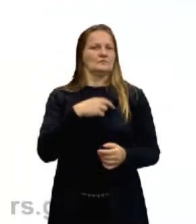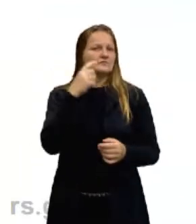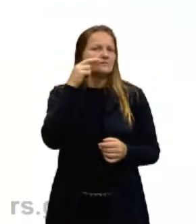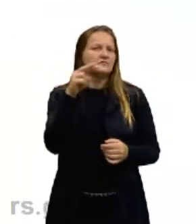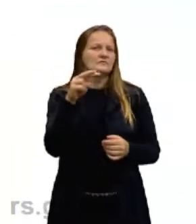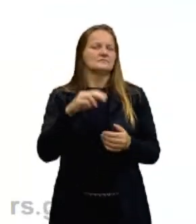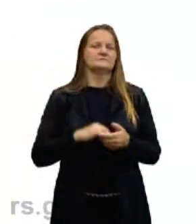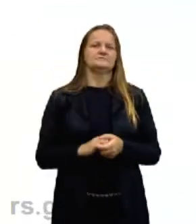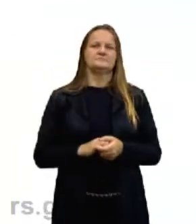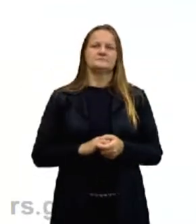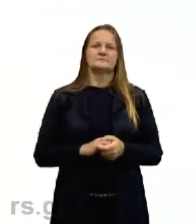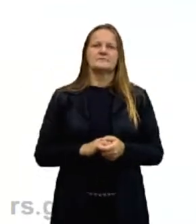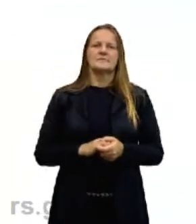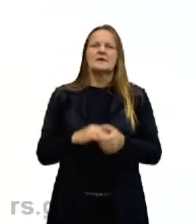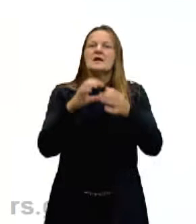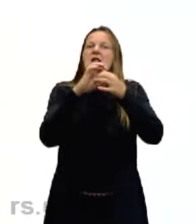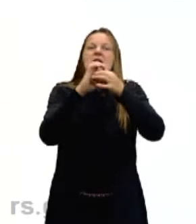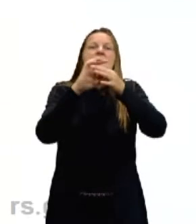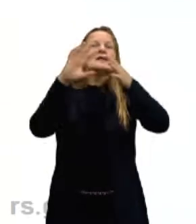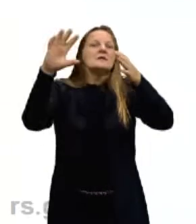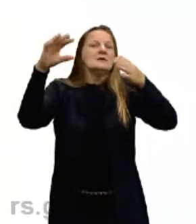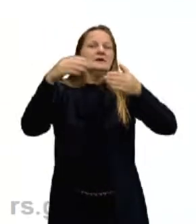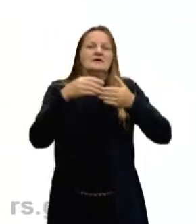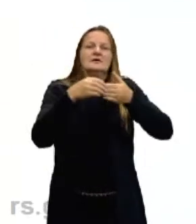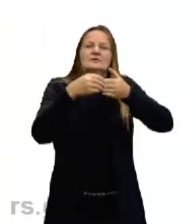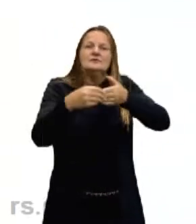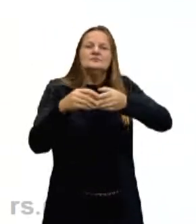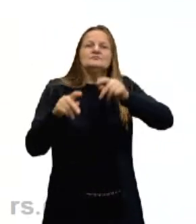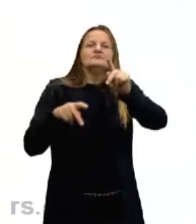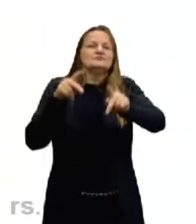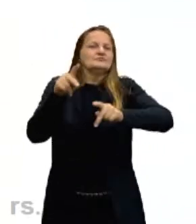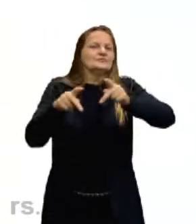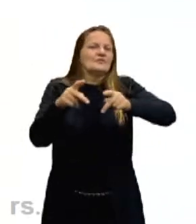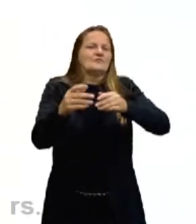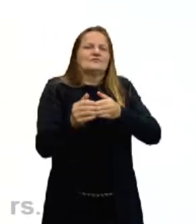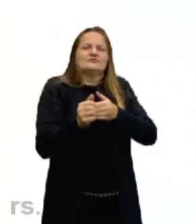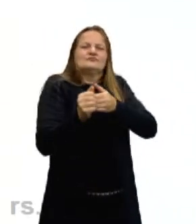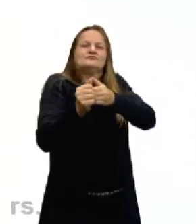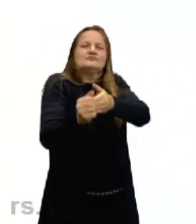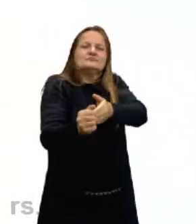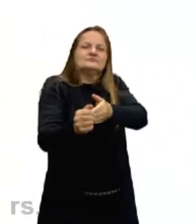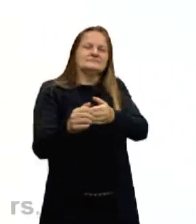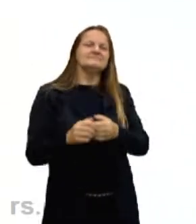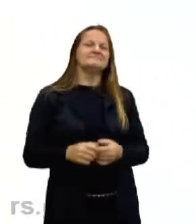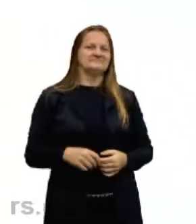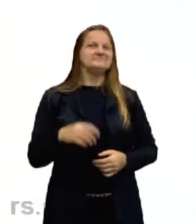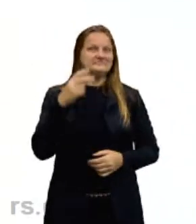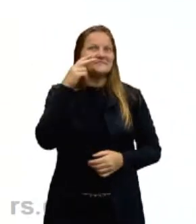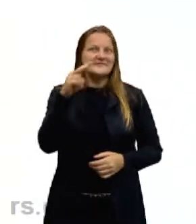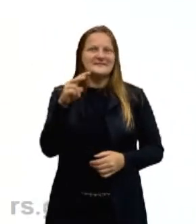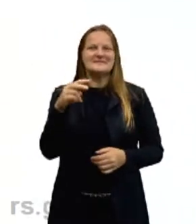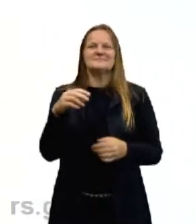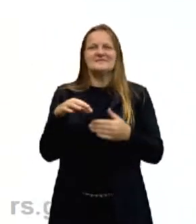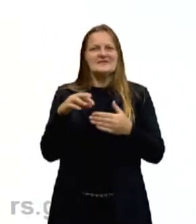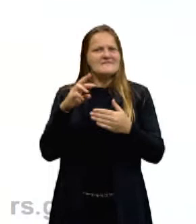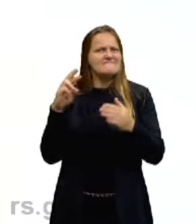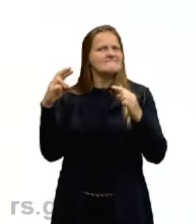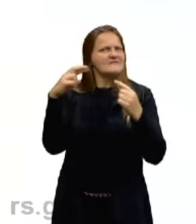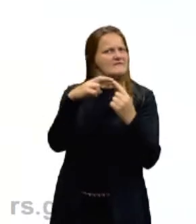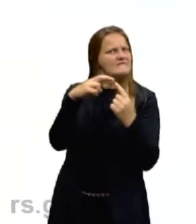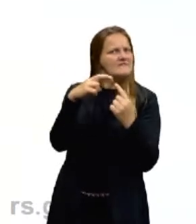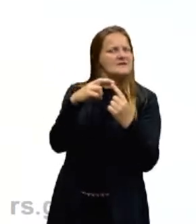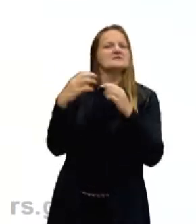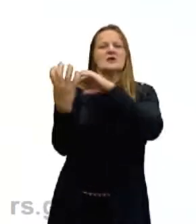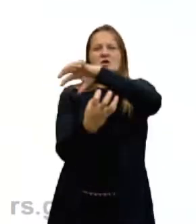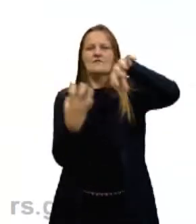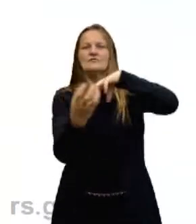o dela croá com essa obra Liberdade conduzindo o povo a liberdade guiando o povo né eu podem ver que é uma referência direta a